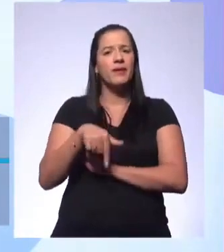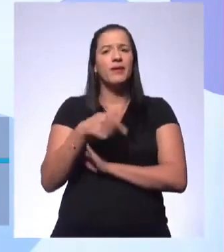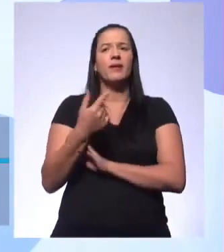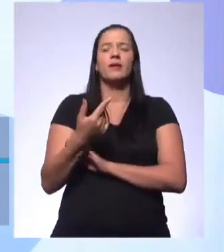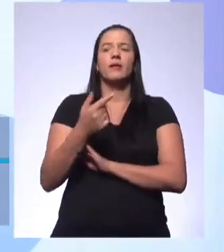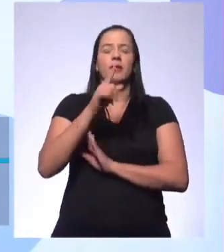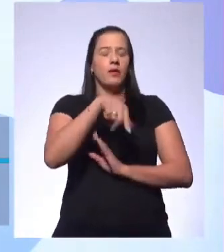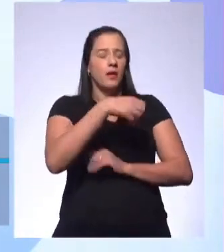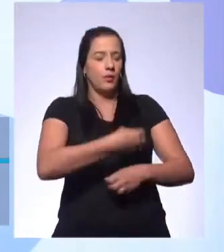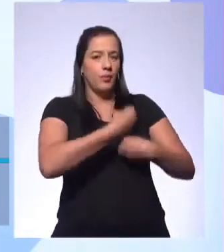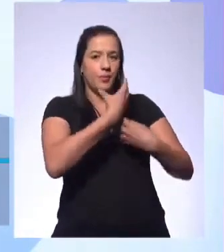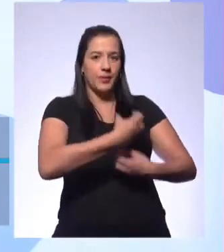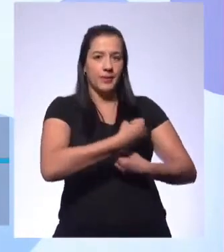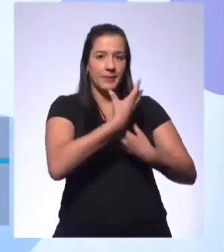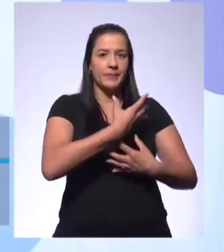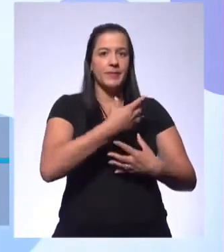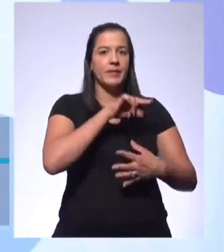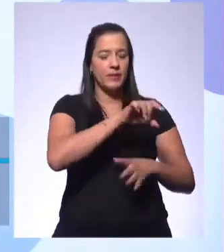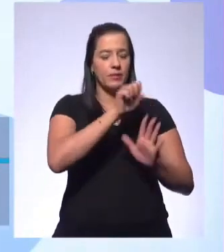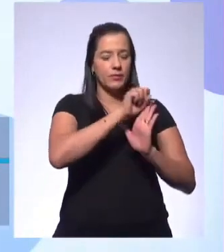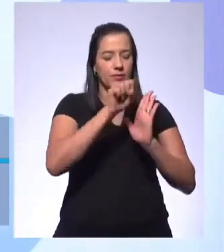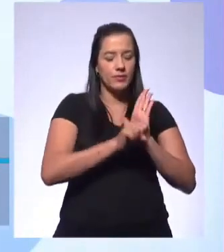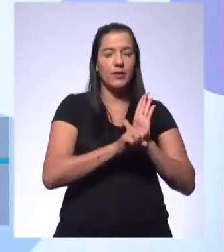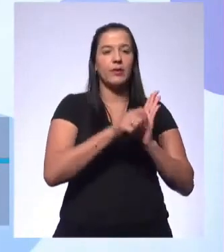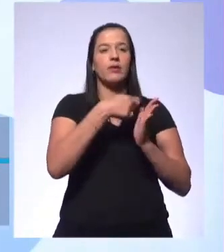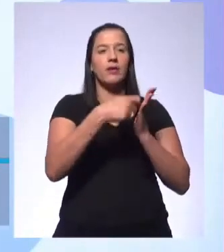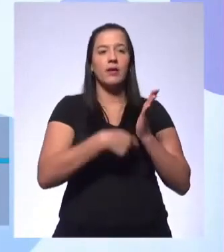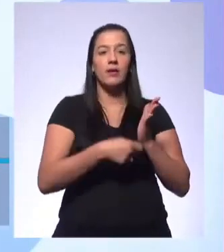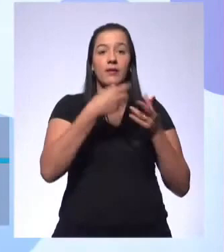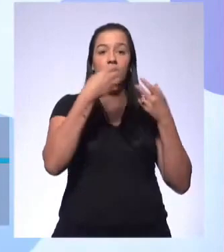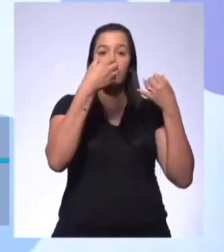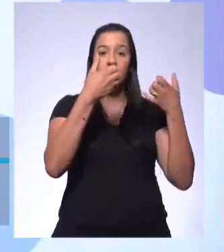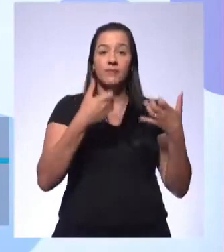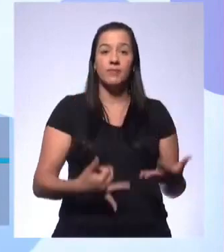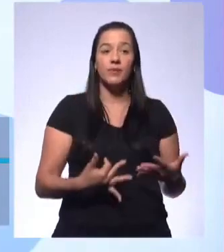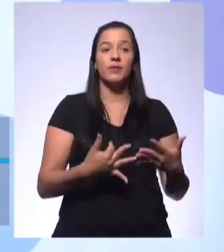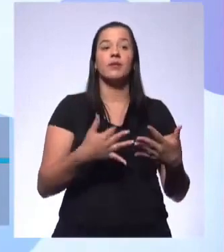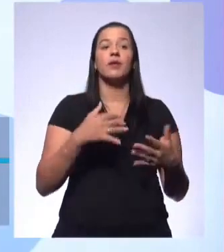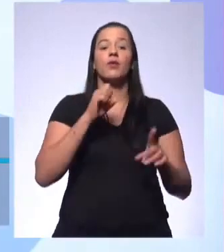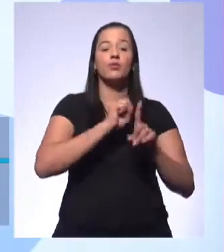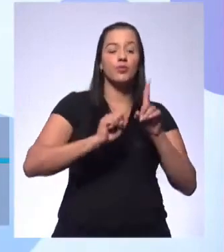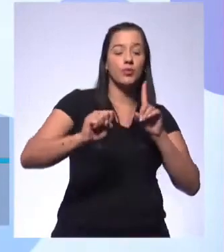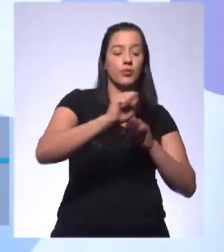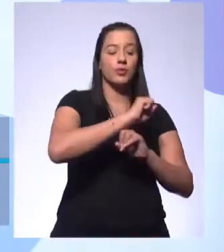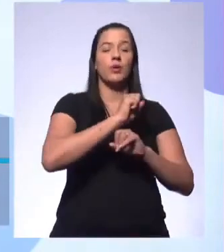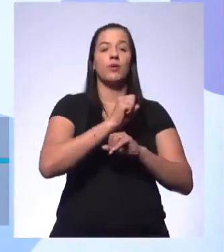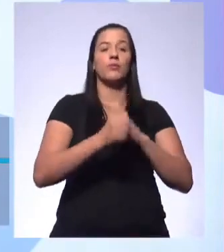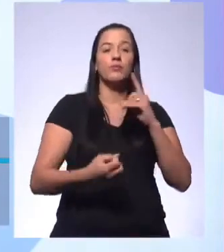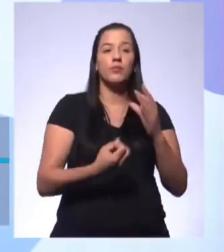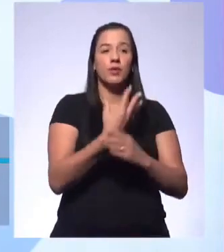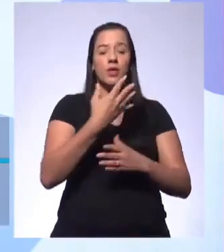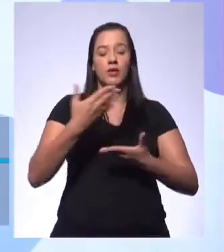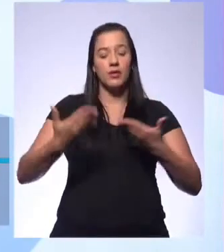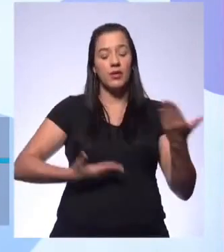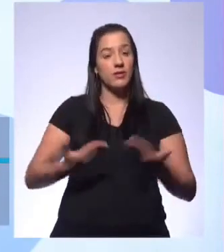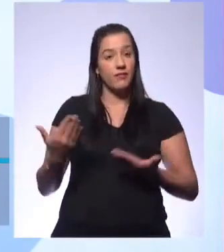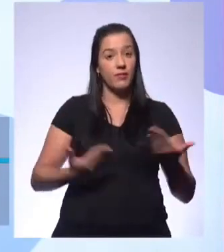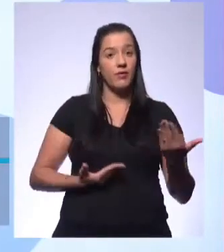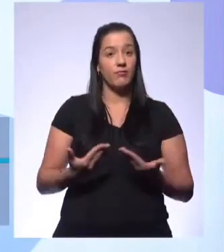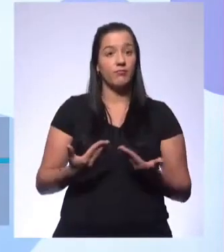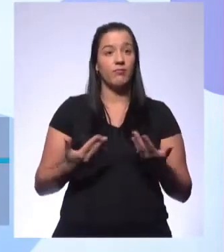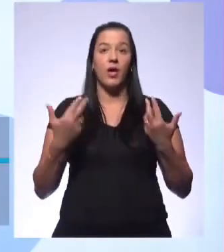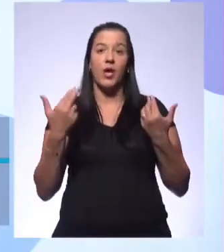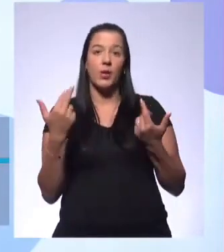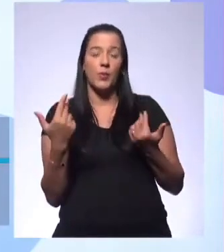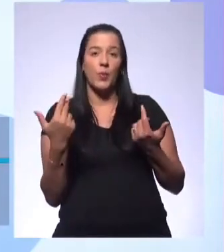este poema, escrito no século XIX, reforça o estereótipo social constituído na época da escravidão, ou seja, a